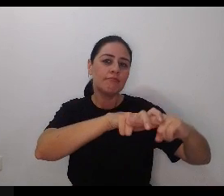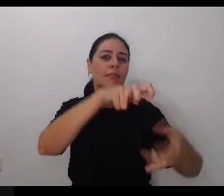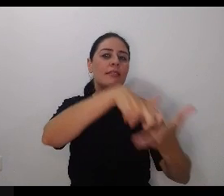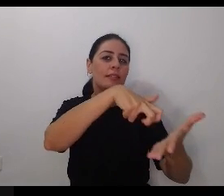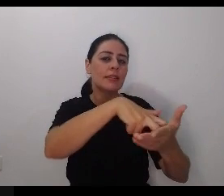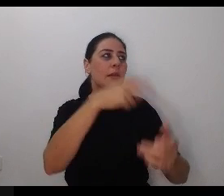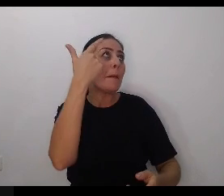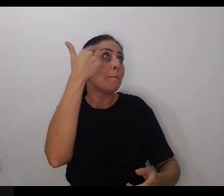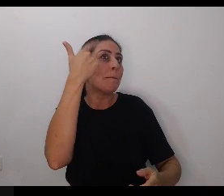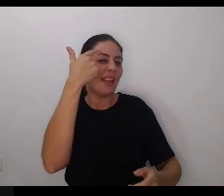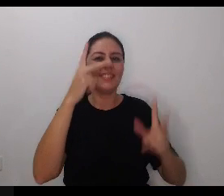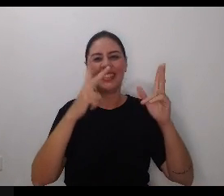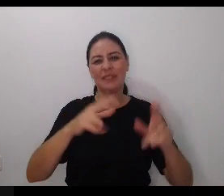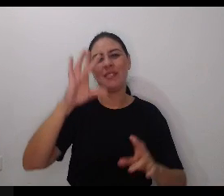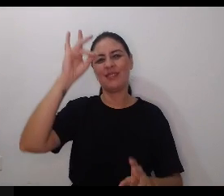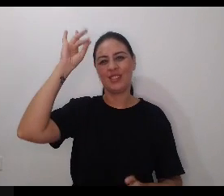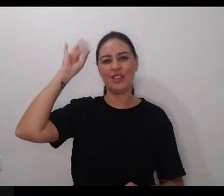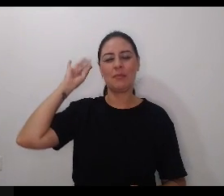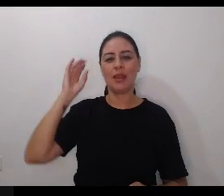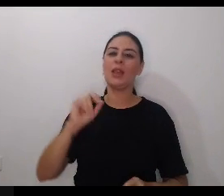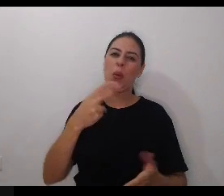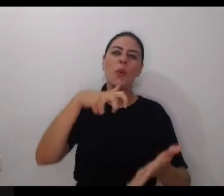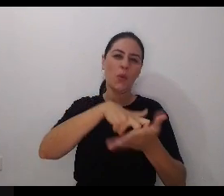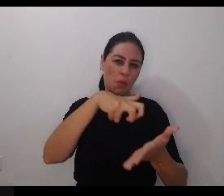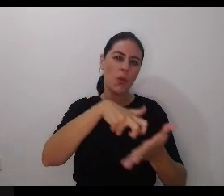mais interessante que às vezes o cantinho do pensamento, né?